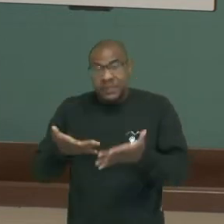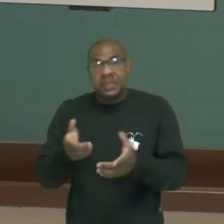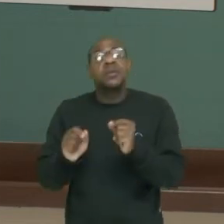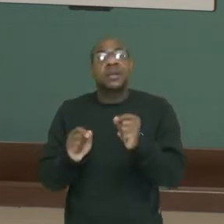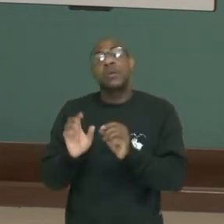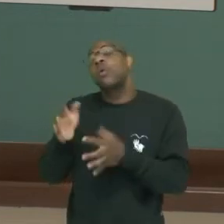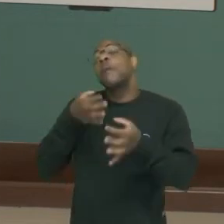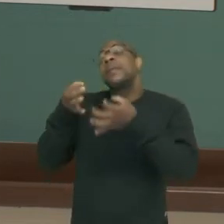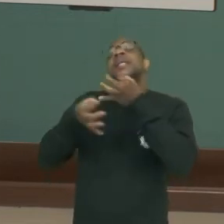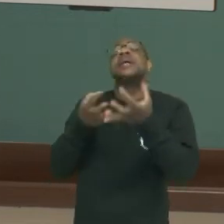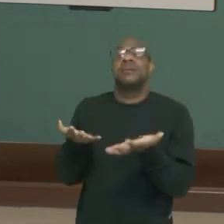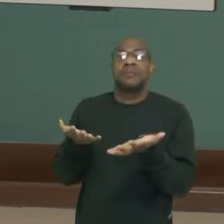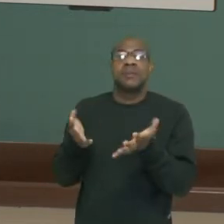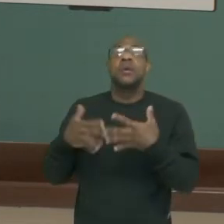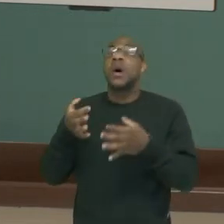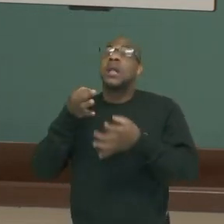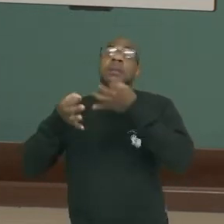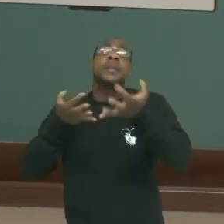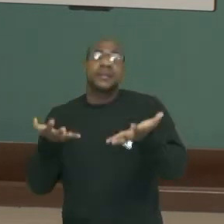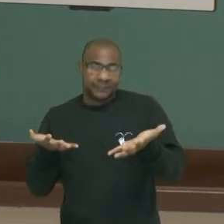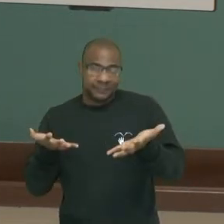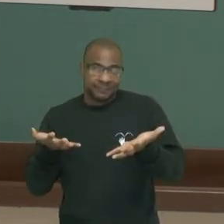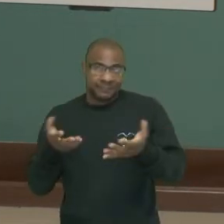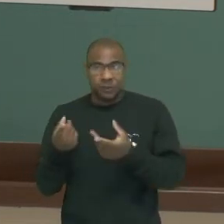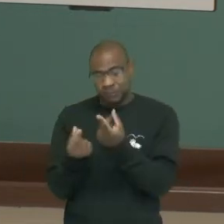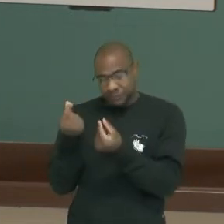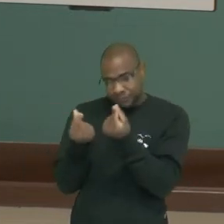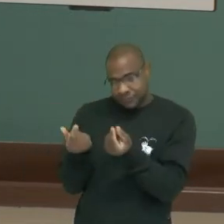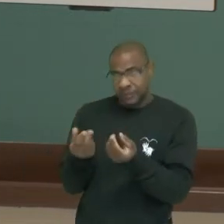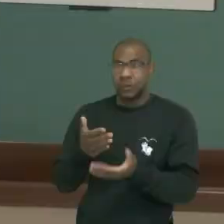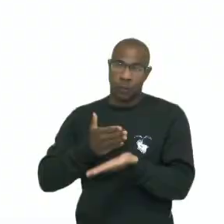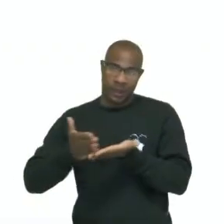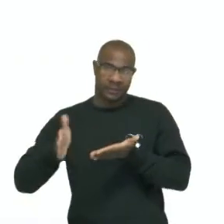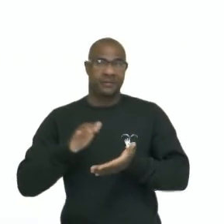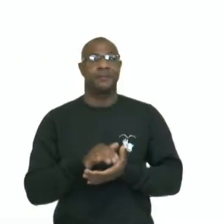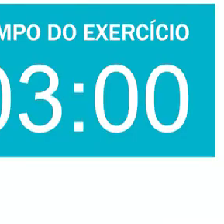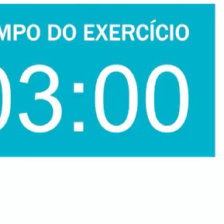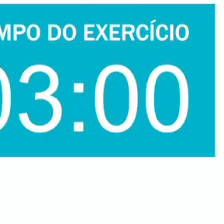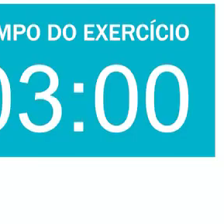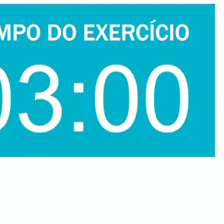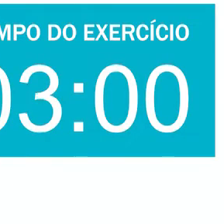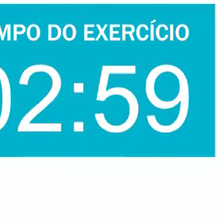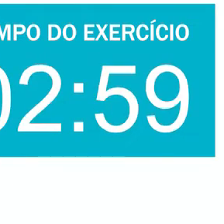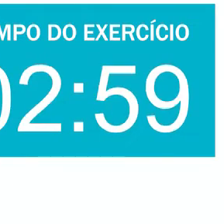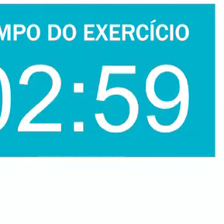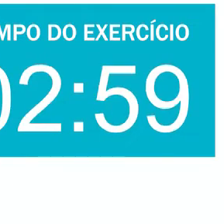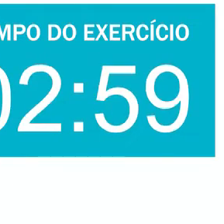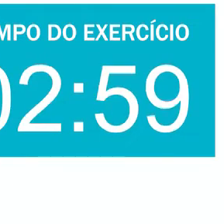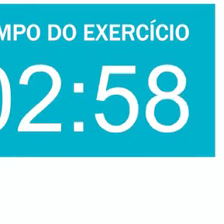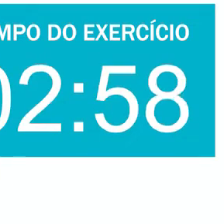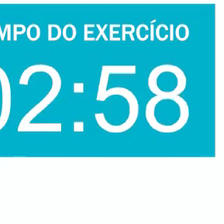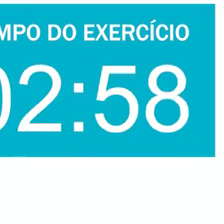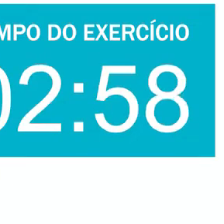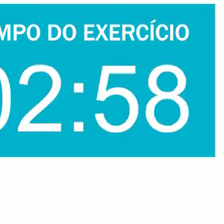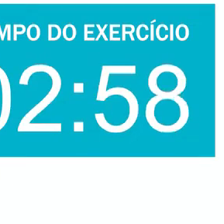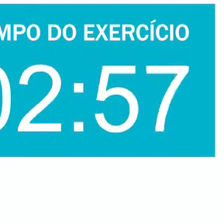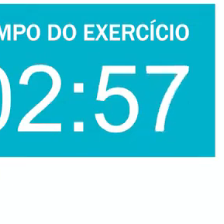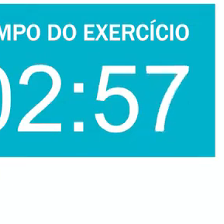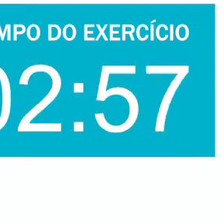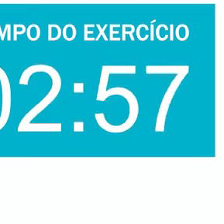ainda temos uma complementação dessa temática. Optar por uma profissão pela perspectiva de ganhar dinheiro, mas sem